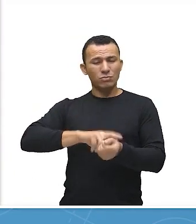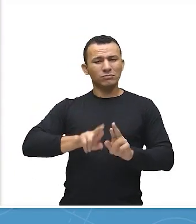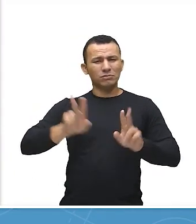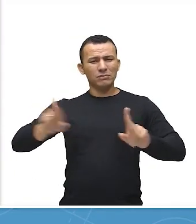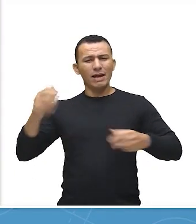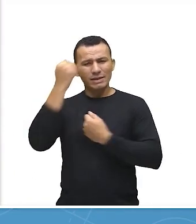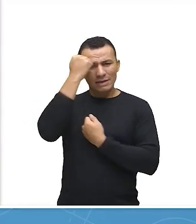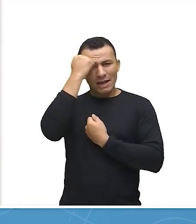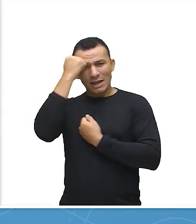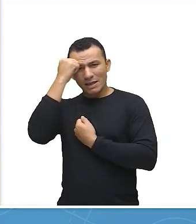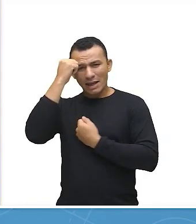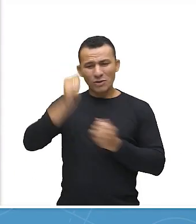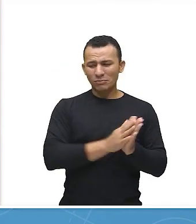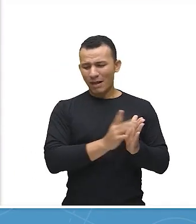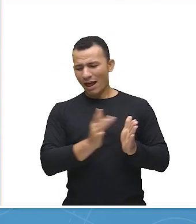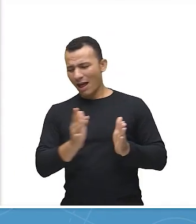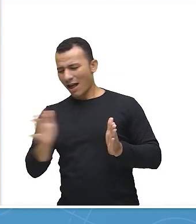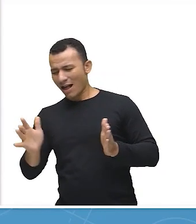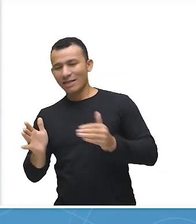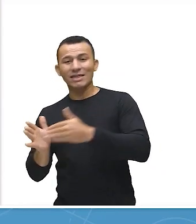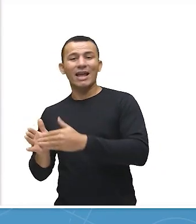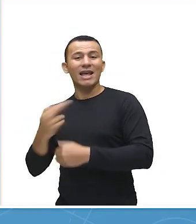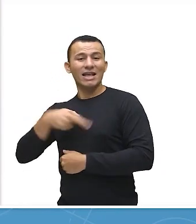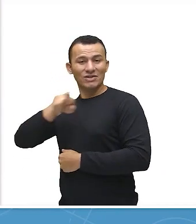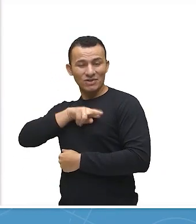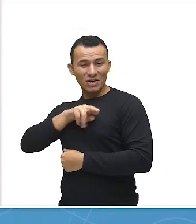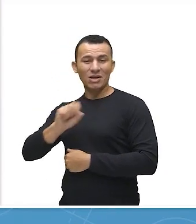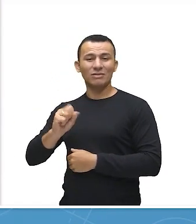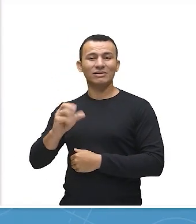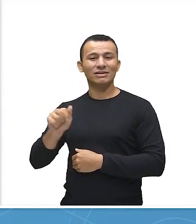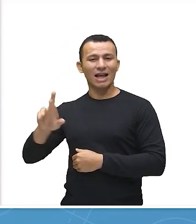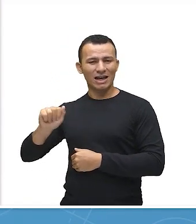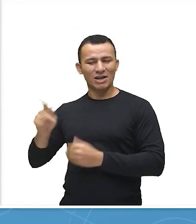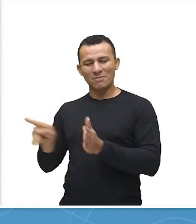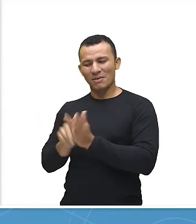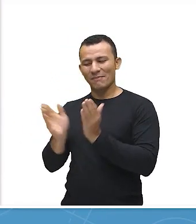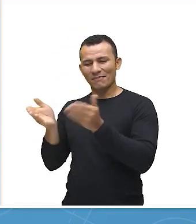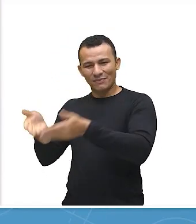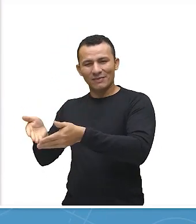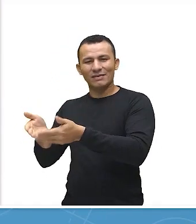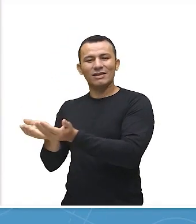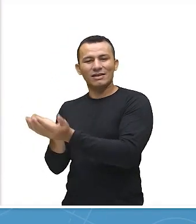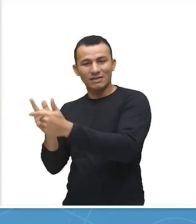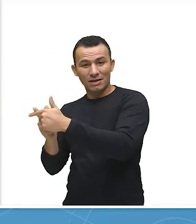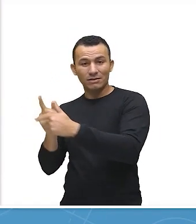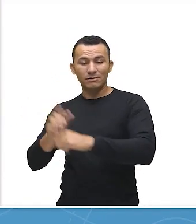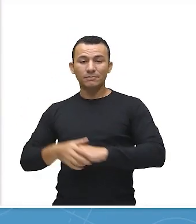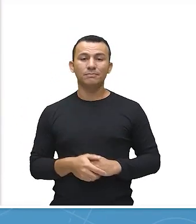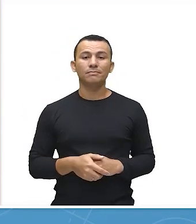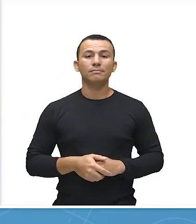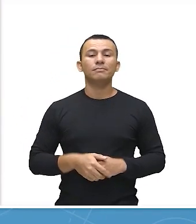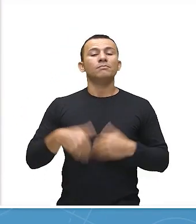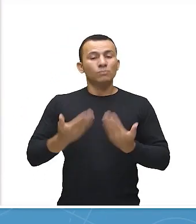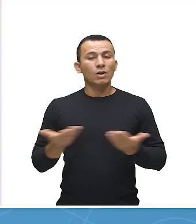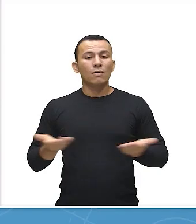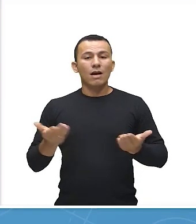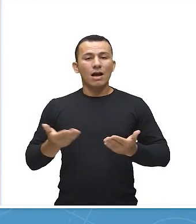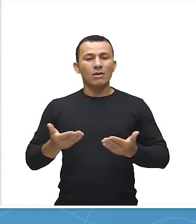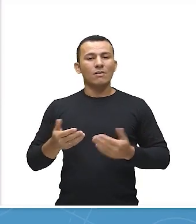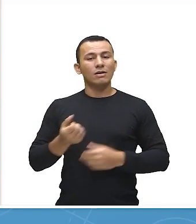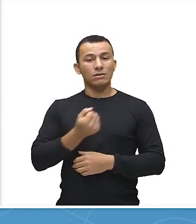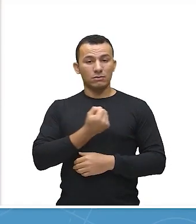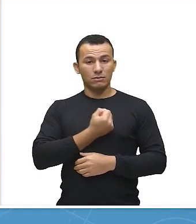na verdade. Às vezes tem alguns momentos que vocês preferem escutar mais um tipo de música do que outros. Pode ser que na noite, já perto